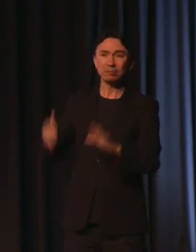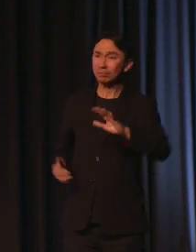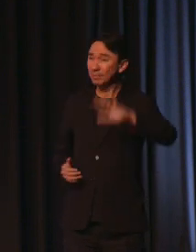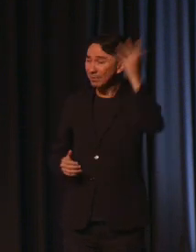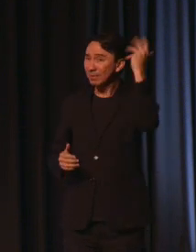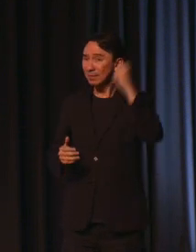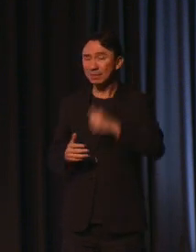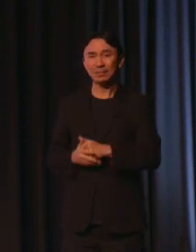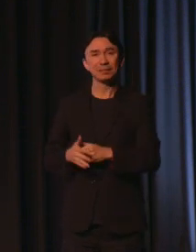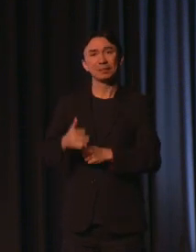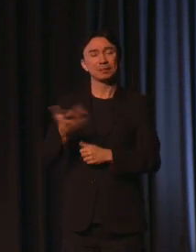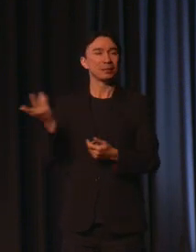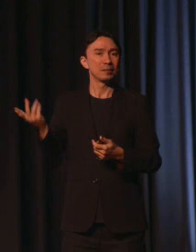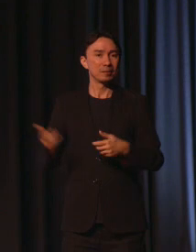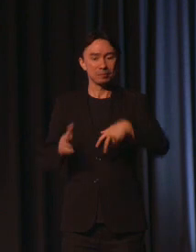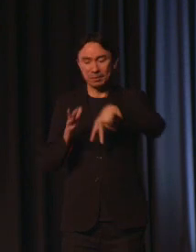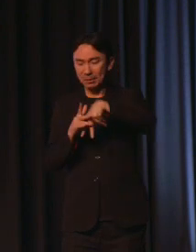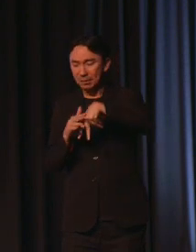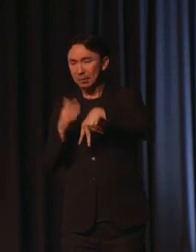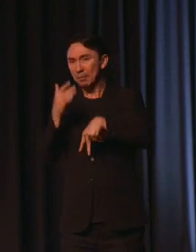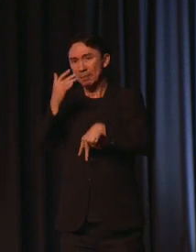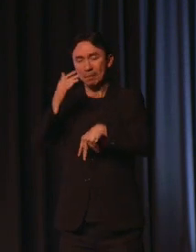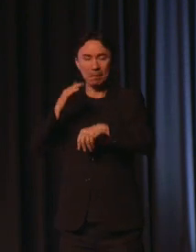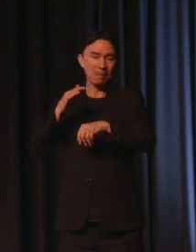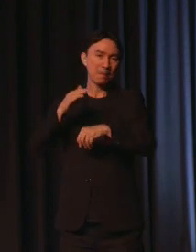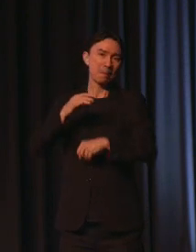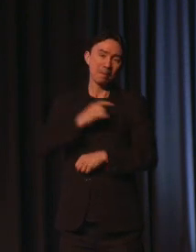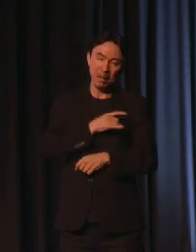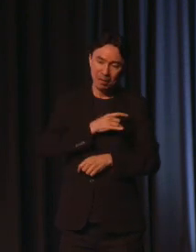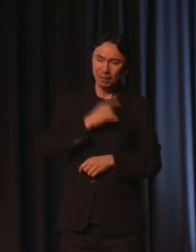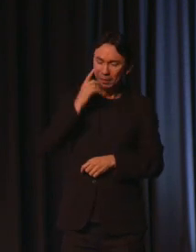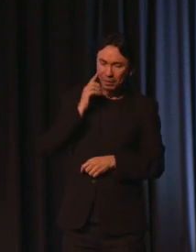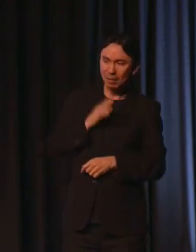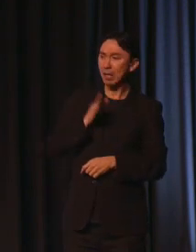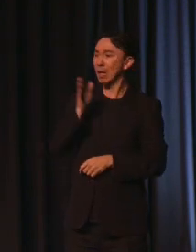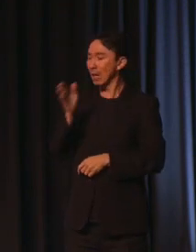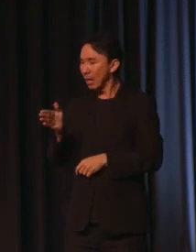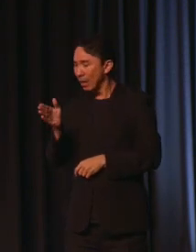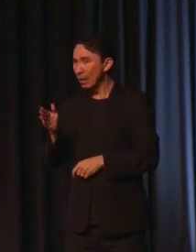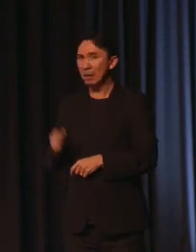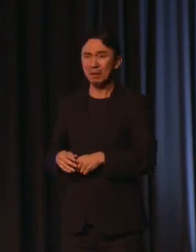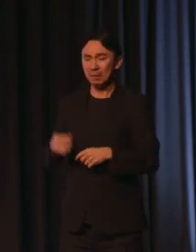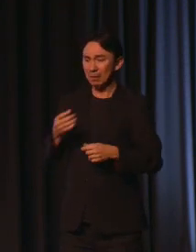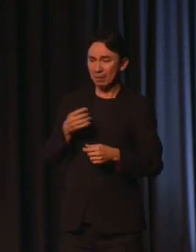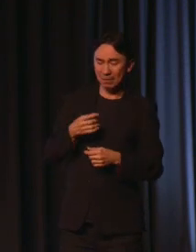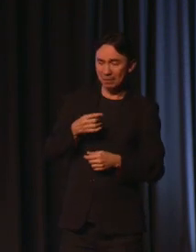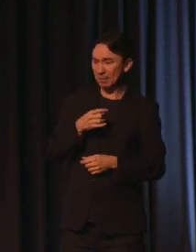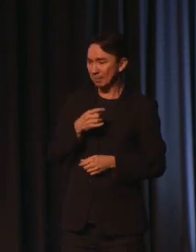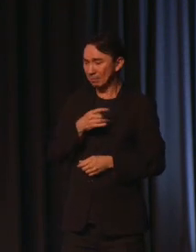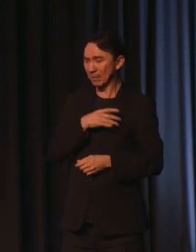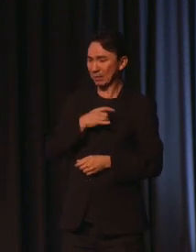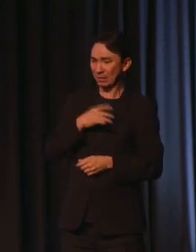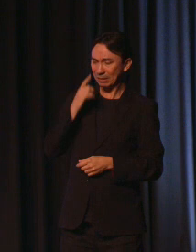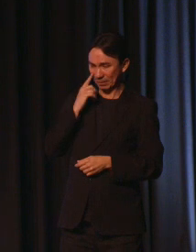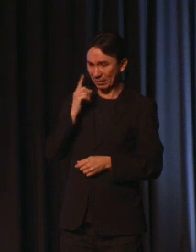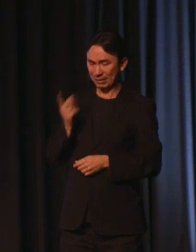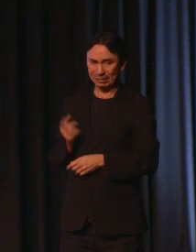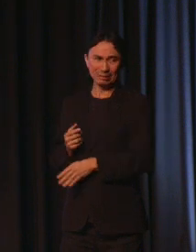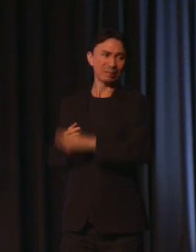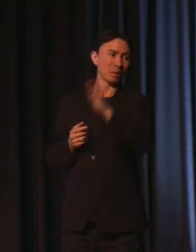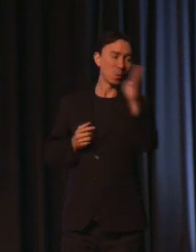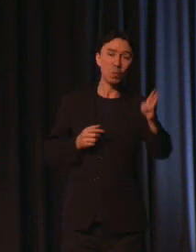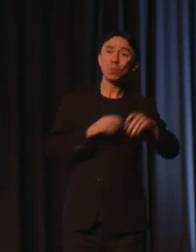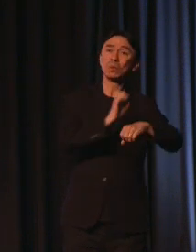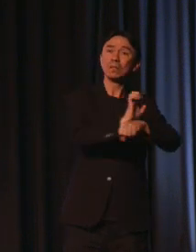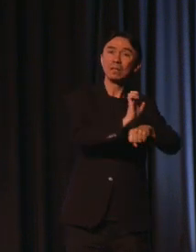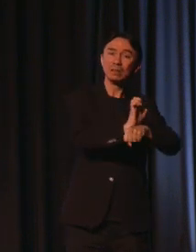vezes ia no centro, tratava ali, quando ia para outro estado, ficava com medo de não tratar, ia lá e cadastrava novamente. Não,